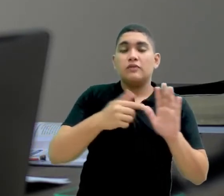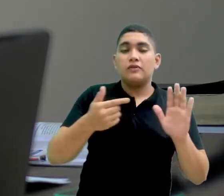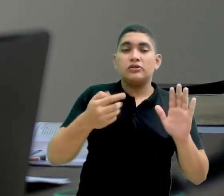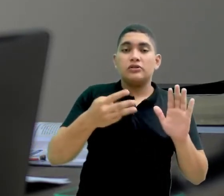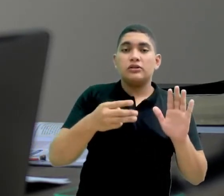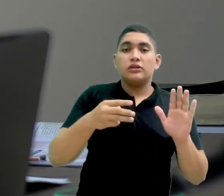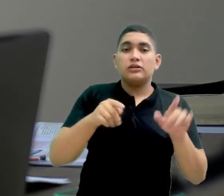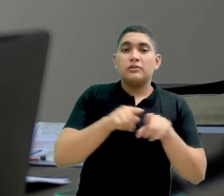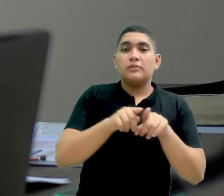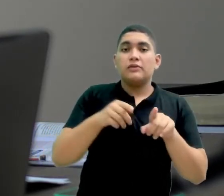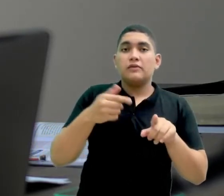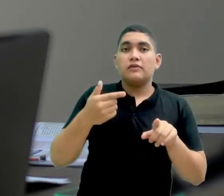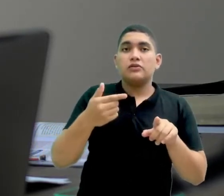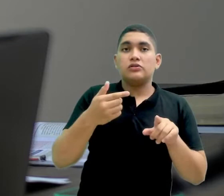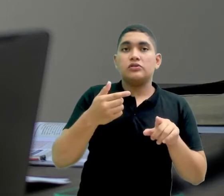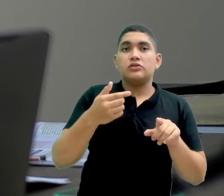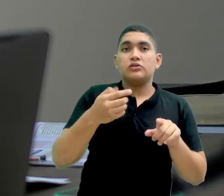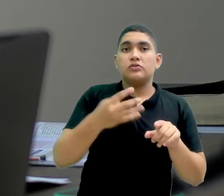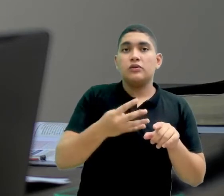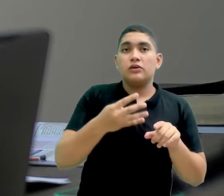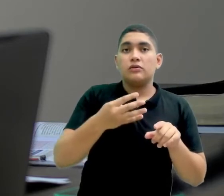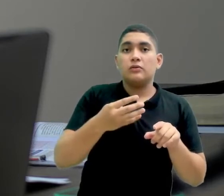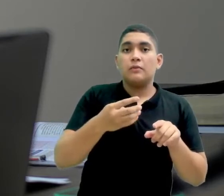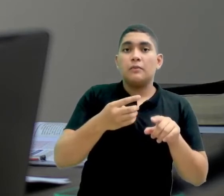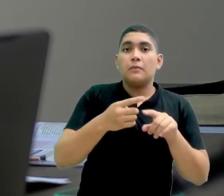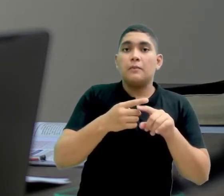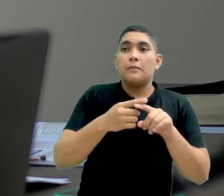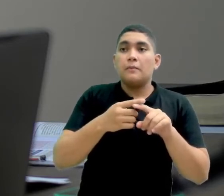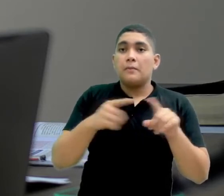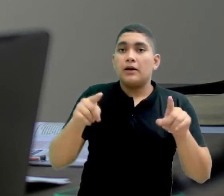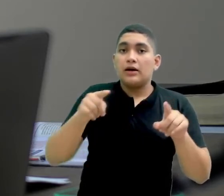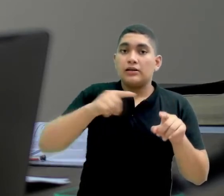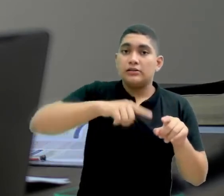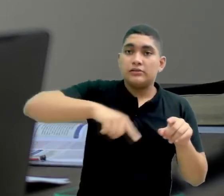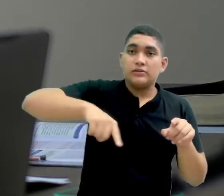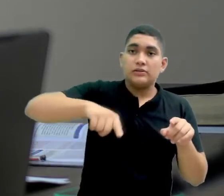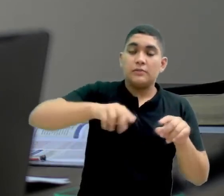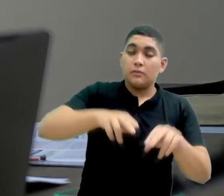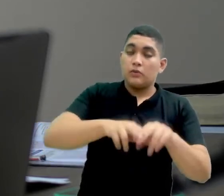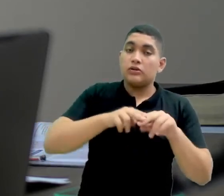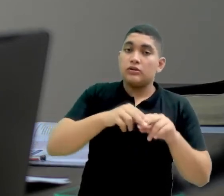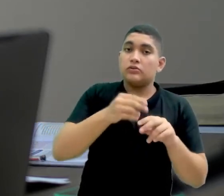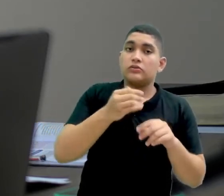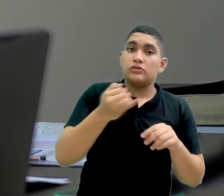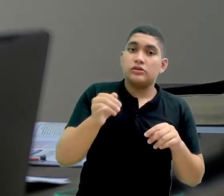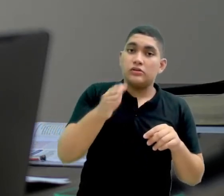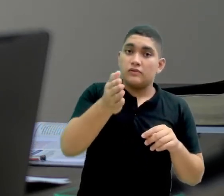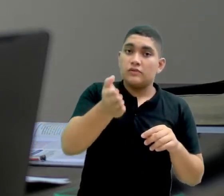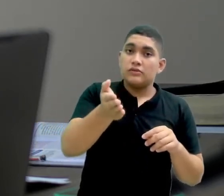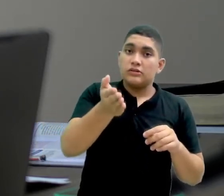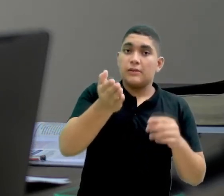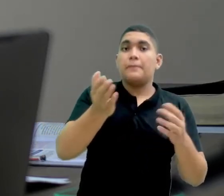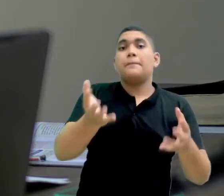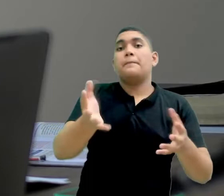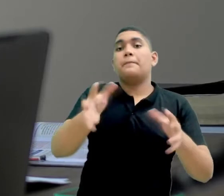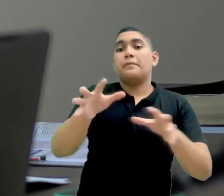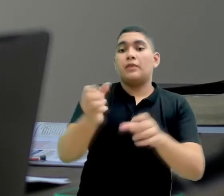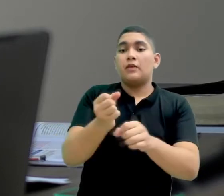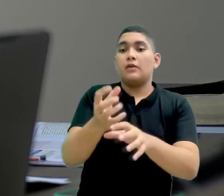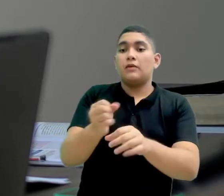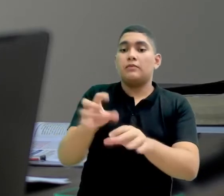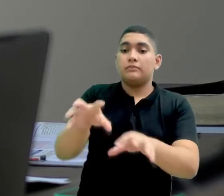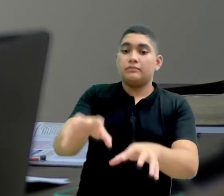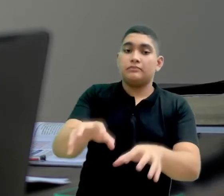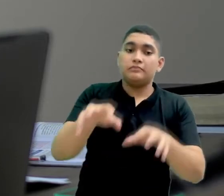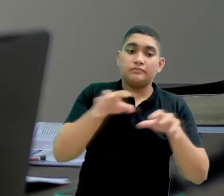dizer: portanto, se trouxeres a tua oferta ao altar, e aí te lembrares de que teu irmão tem